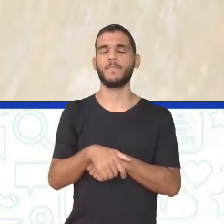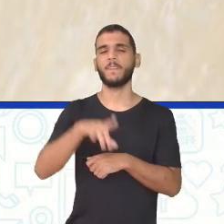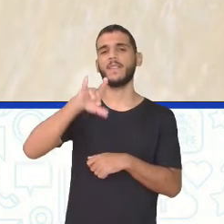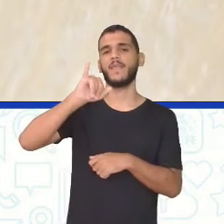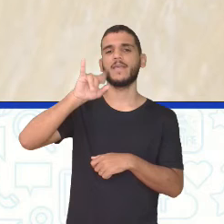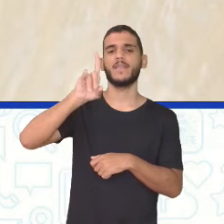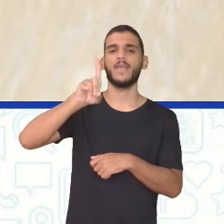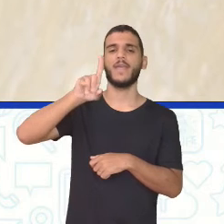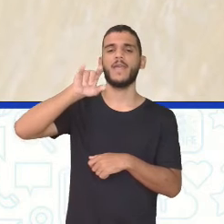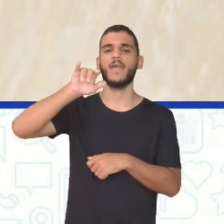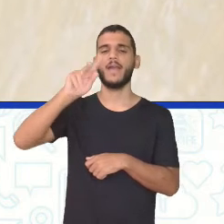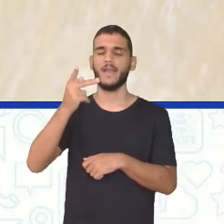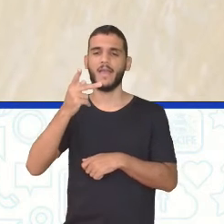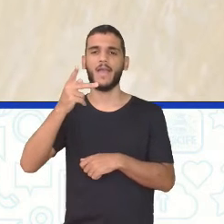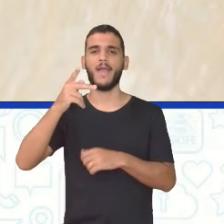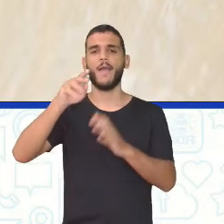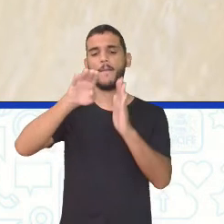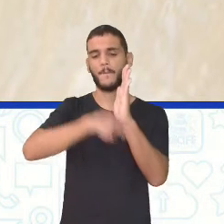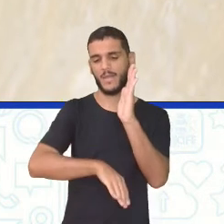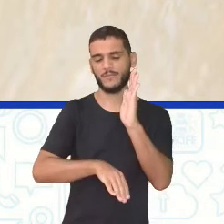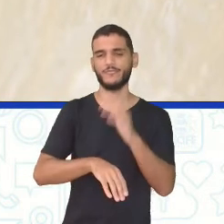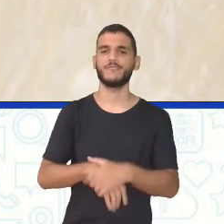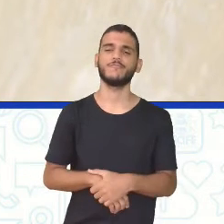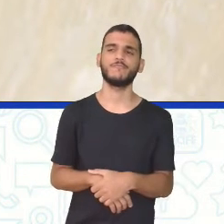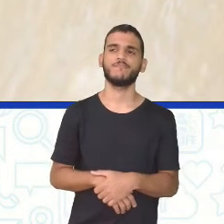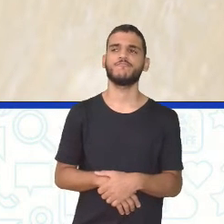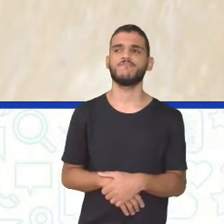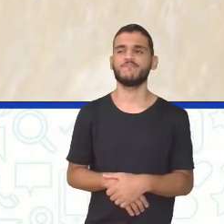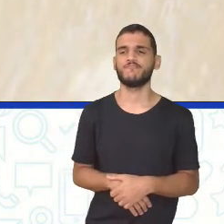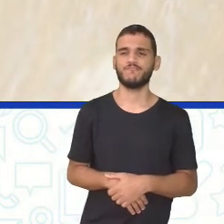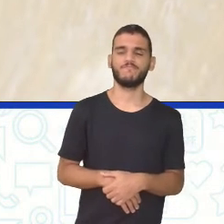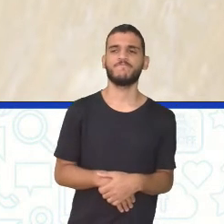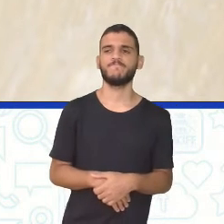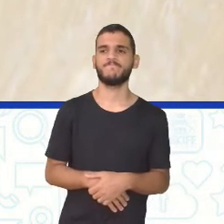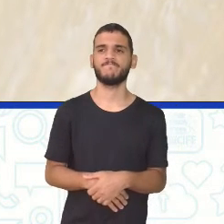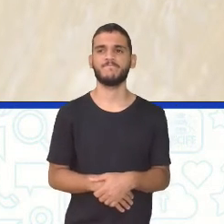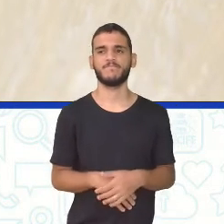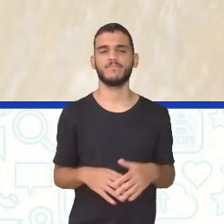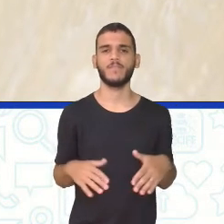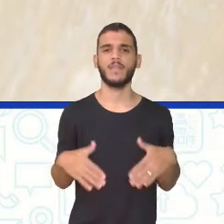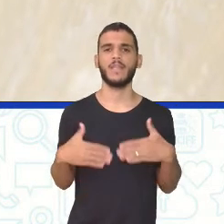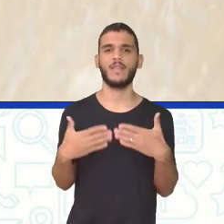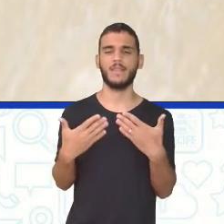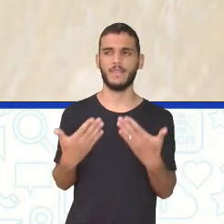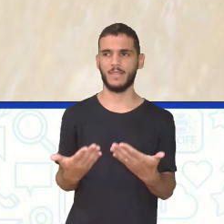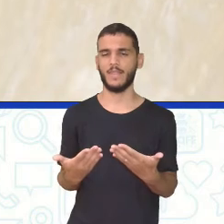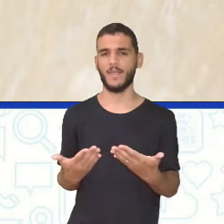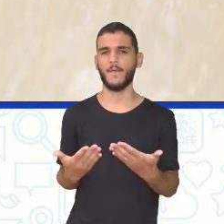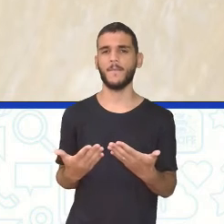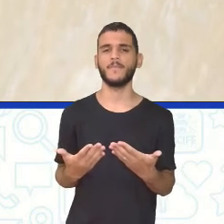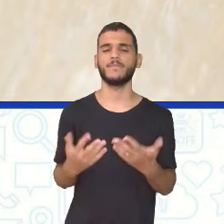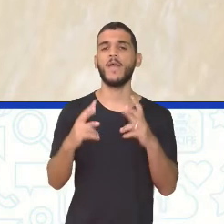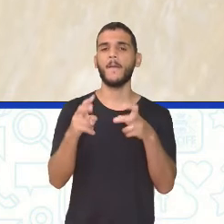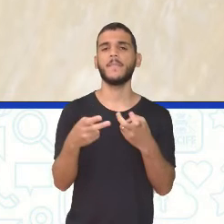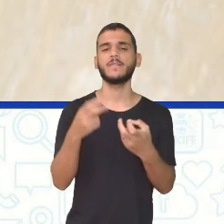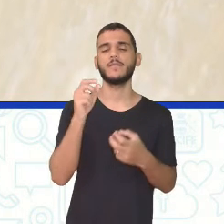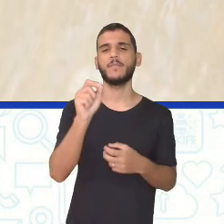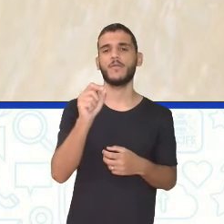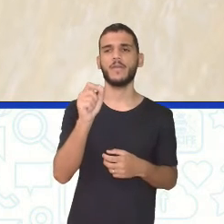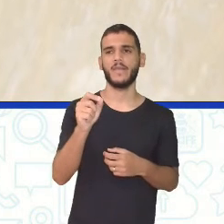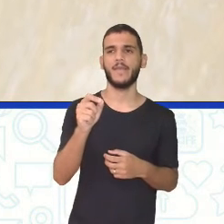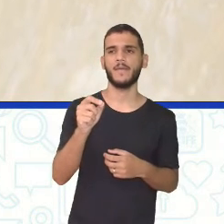IDHs mais baixos, tá? Então, percebam, minha gente, que quando a gente fala